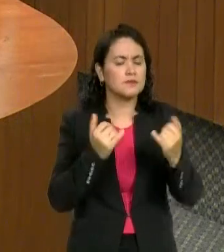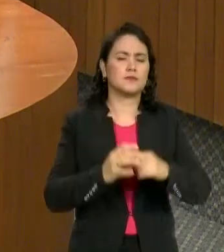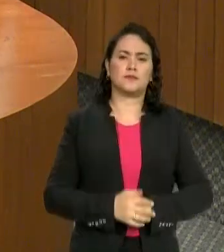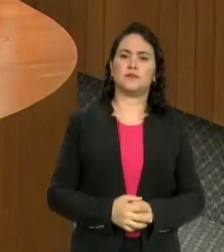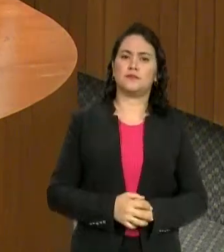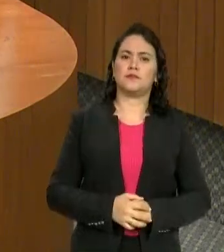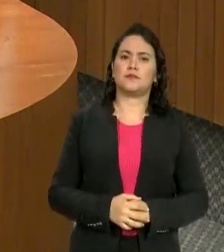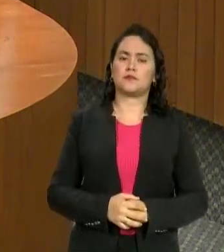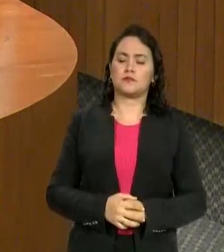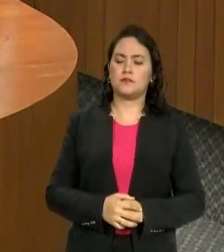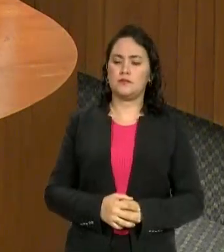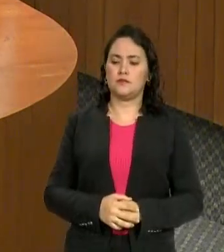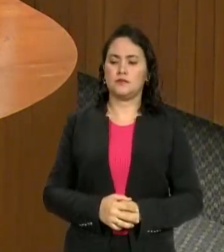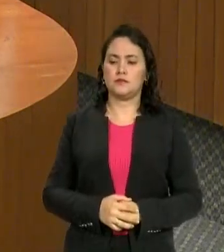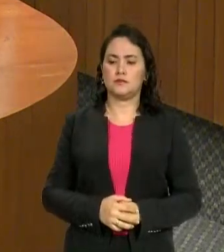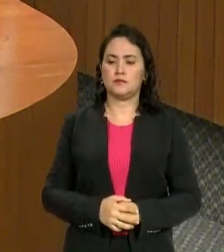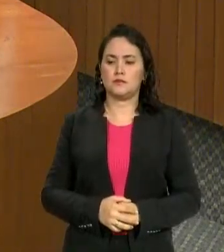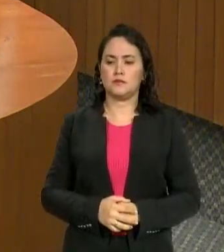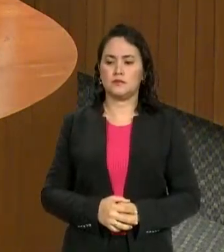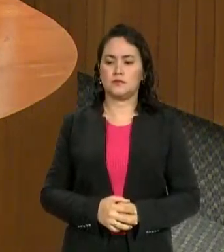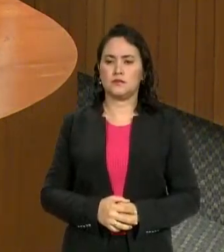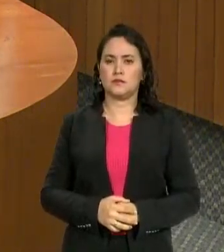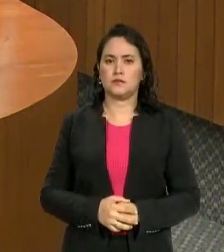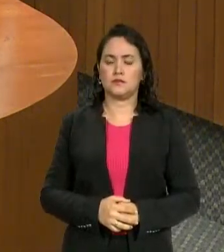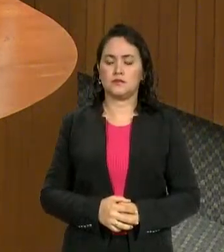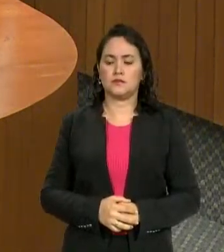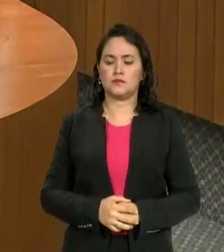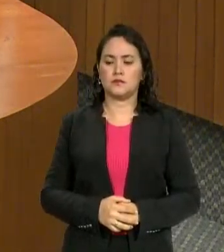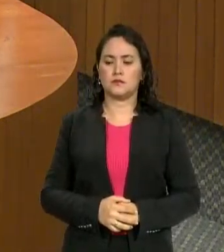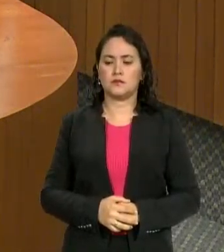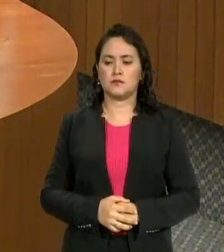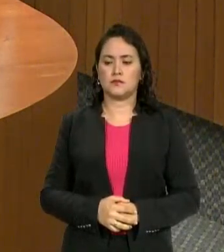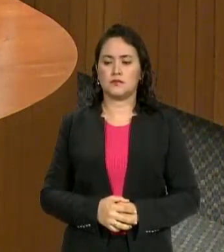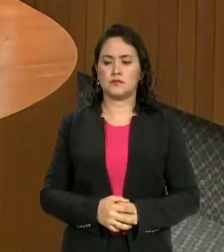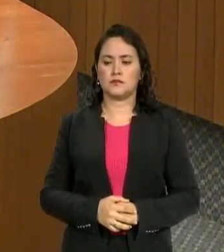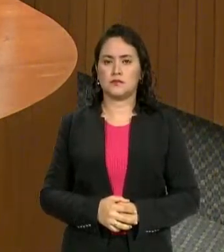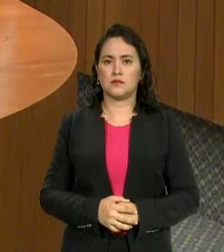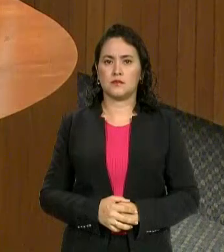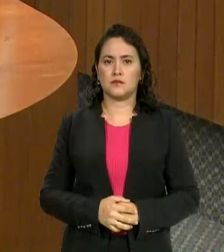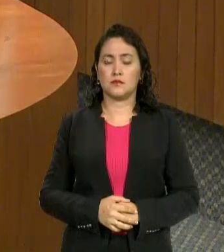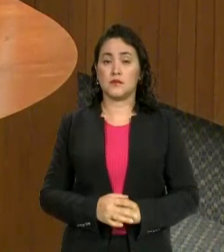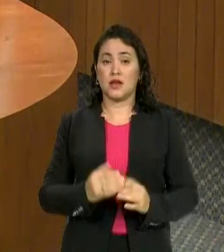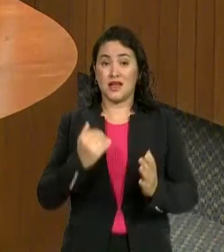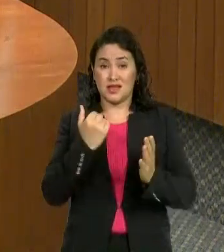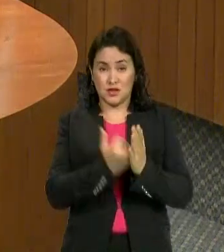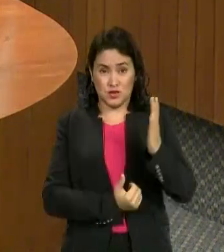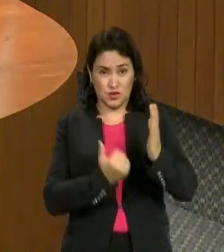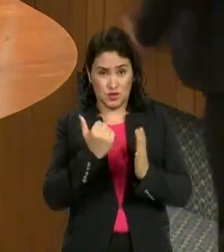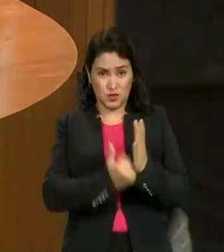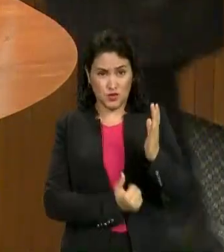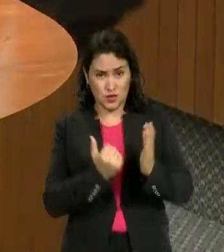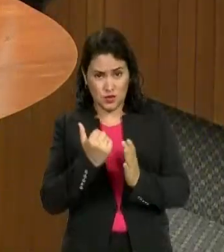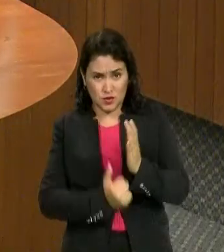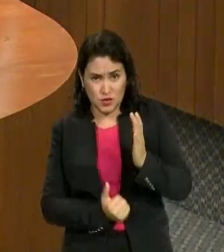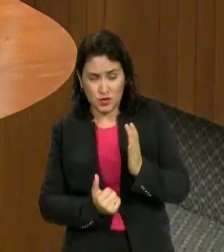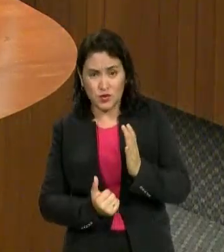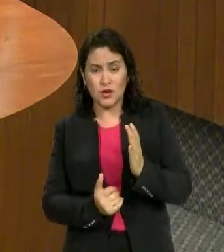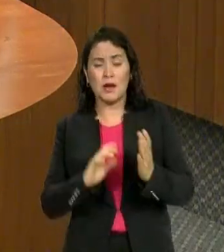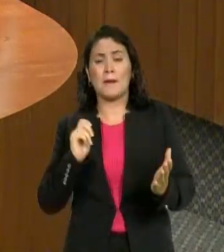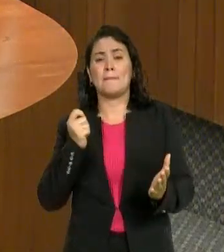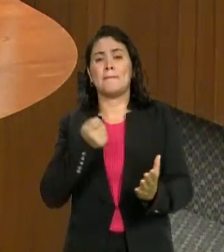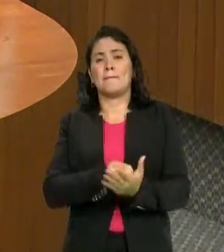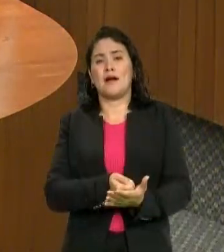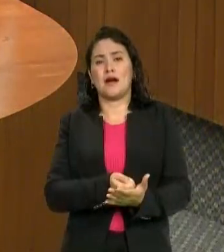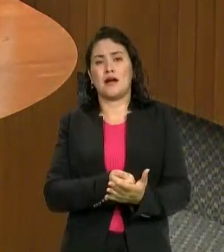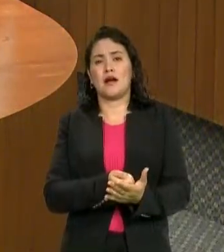de passagens para os usuários. Primeiro momento eu fiquei super feliz, porque caramba, só